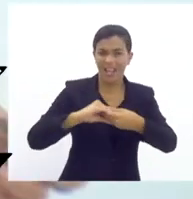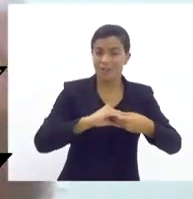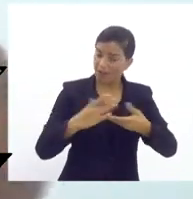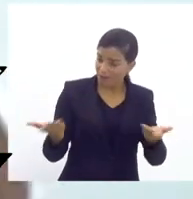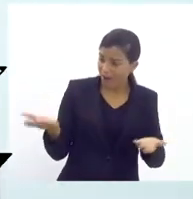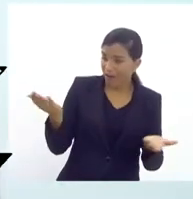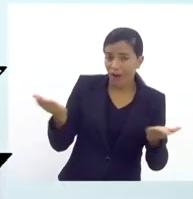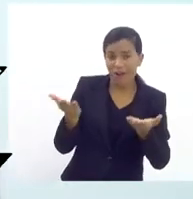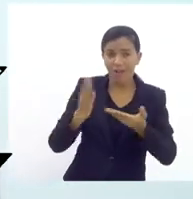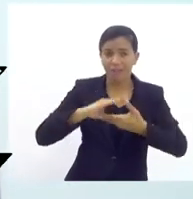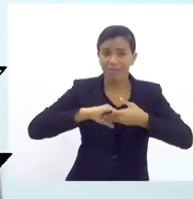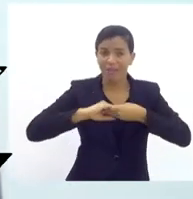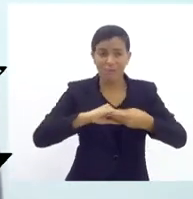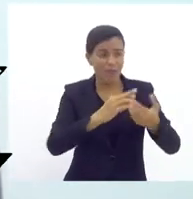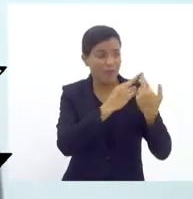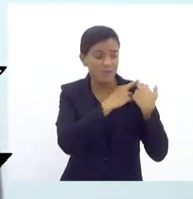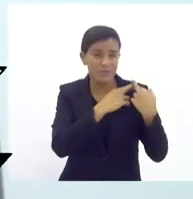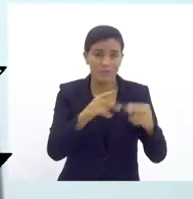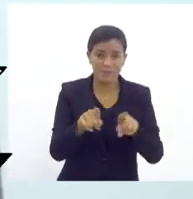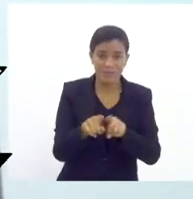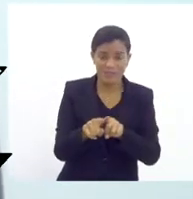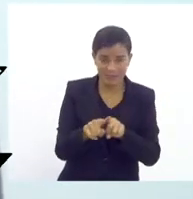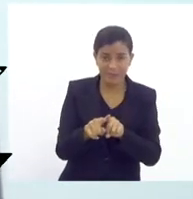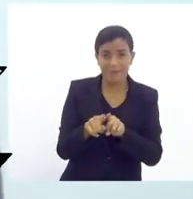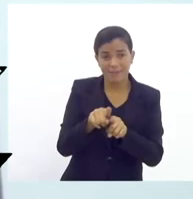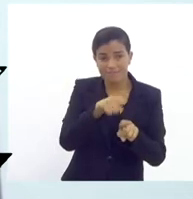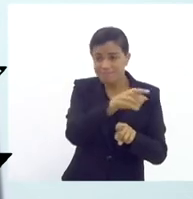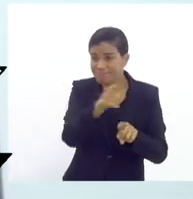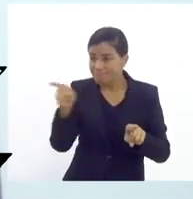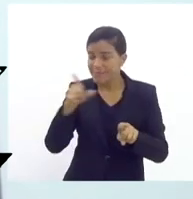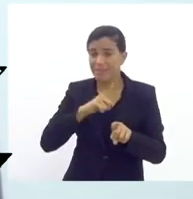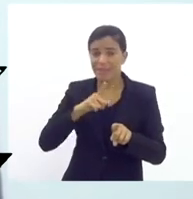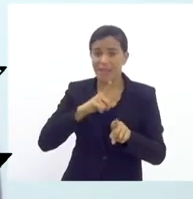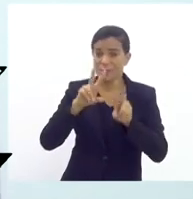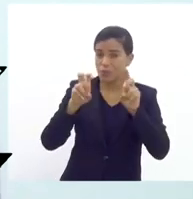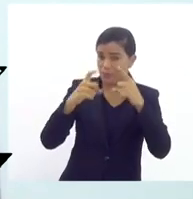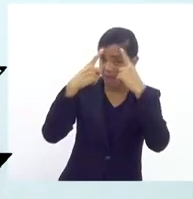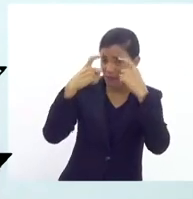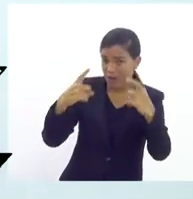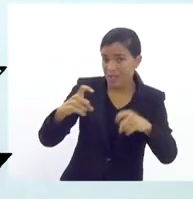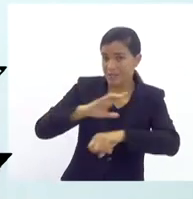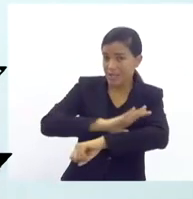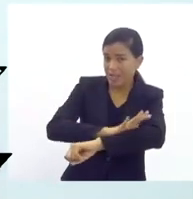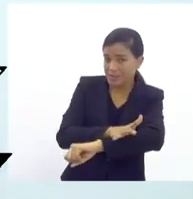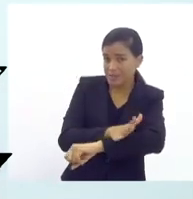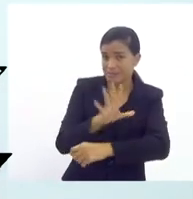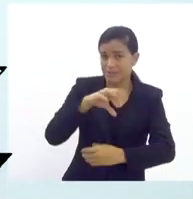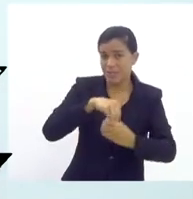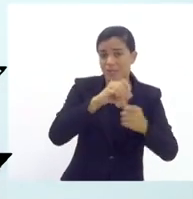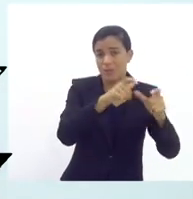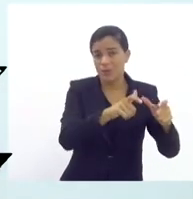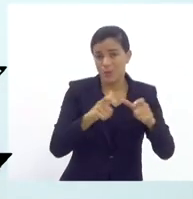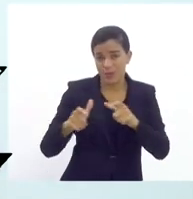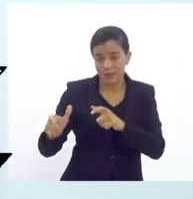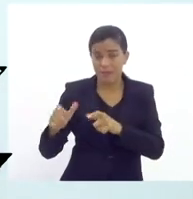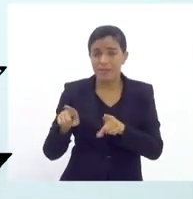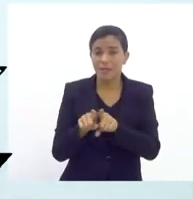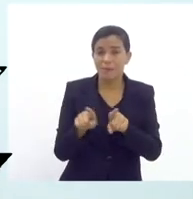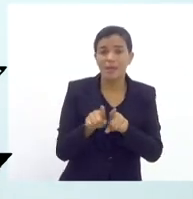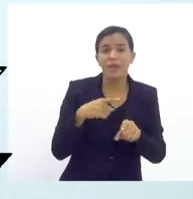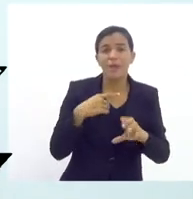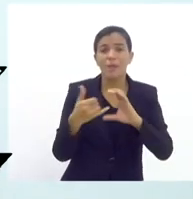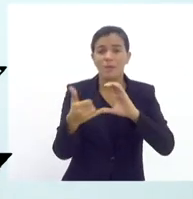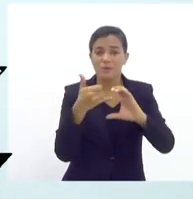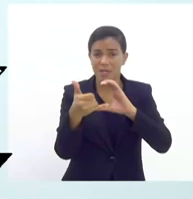dar as mãos nas responsabilidades que eles têm pelas violência e pelo racismo existentes nesses lugares e a gente tem